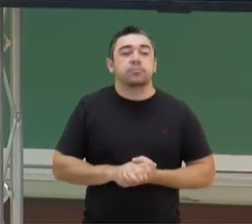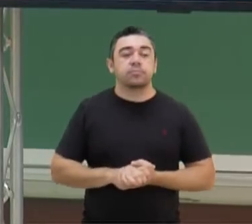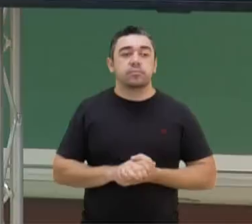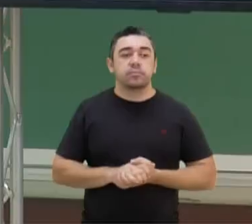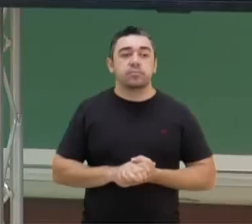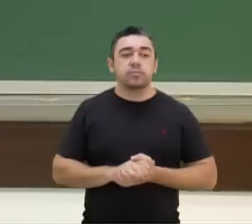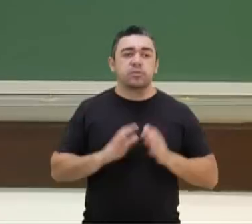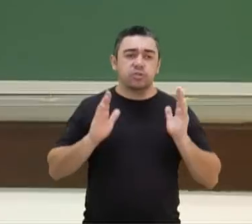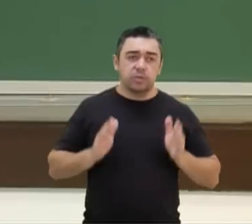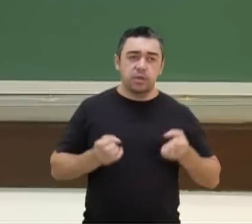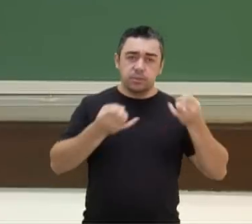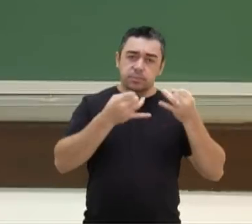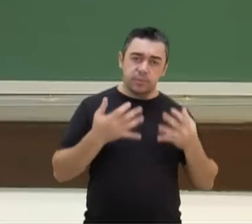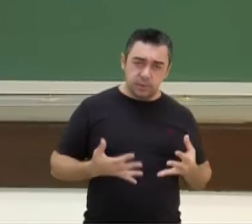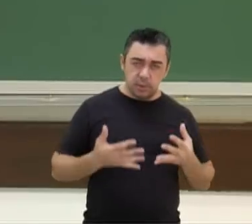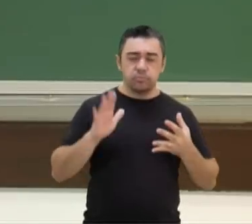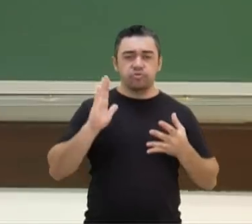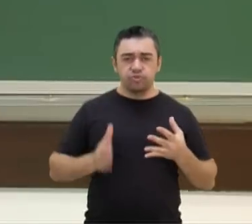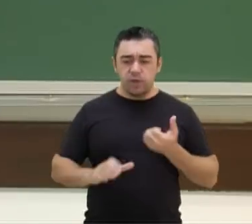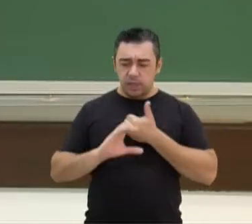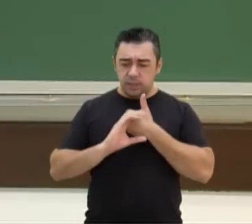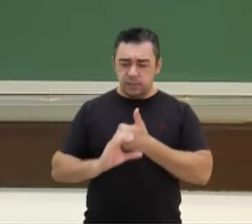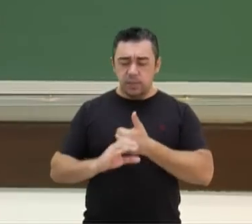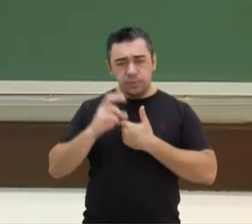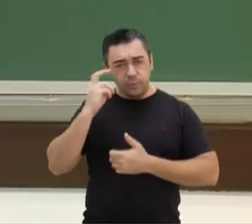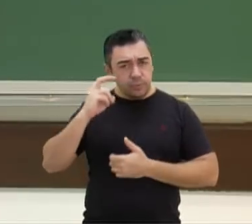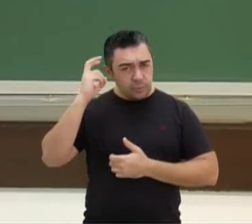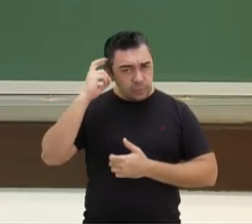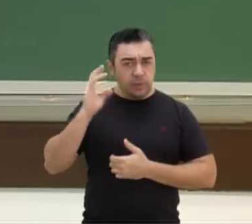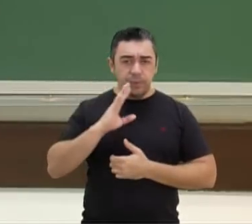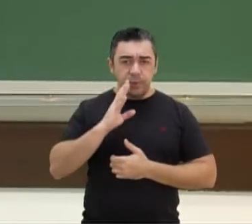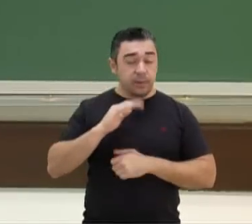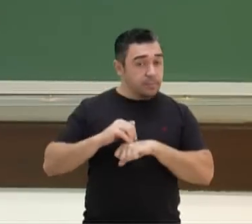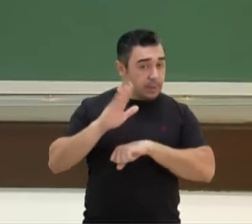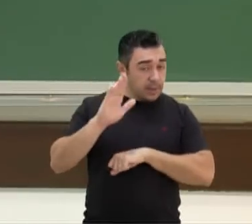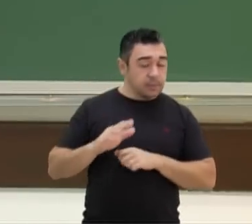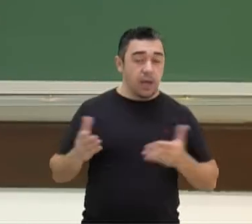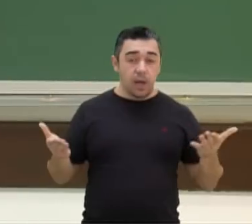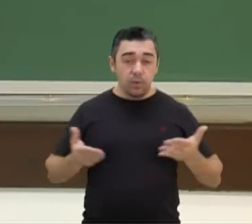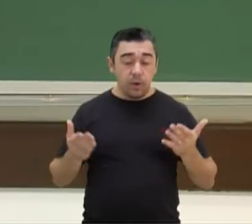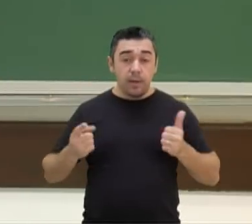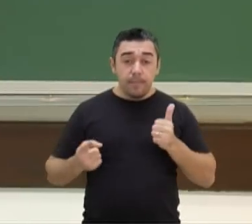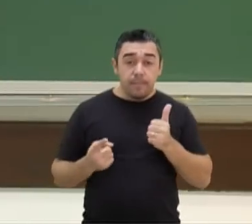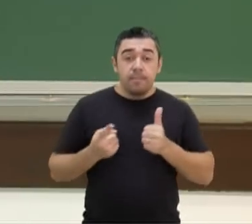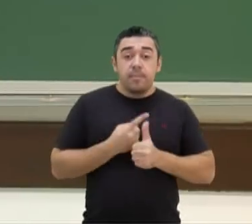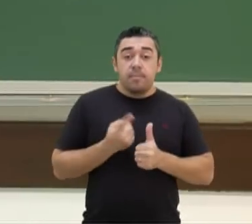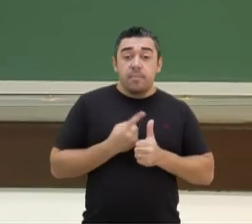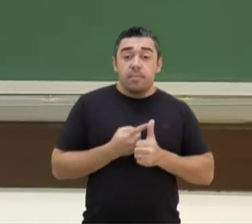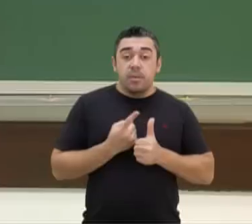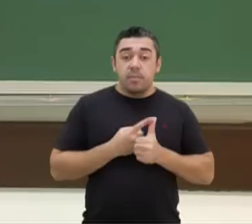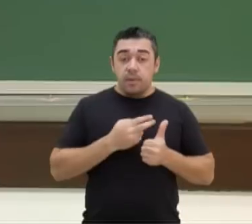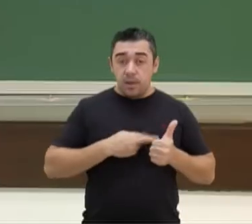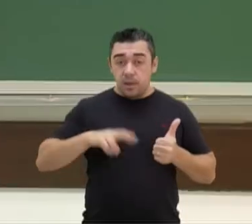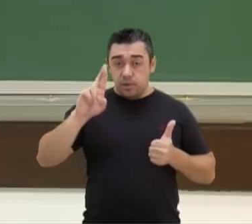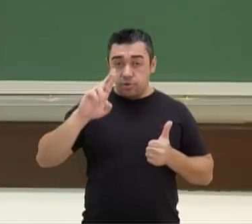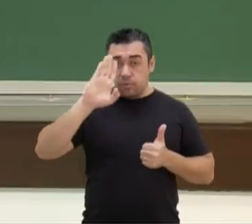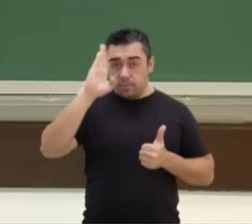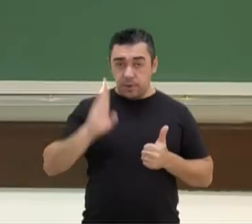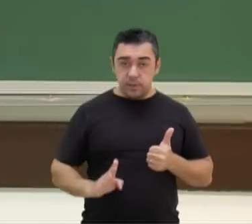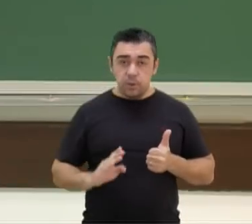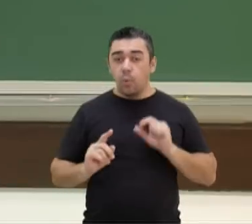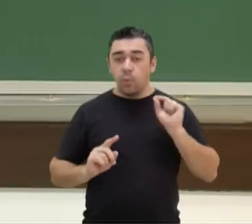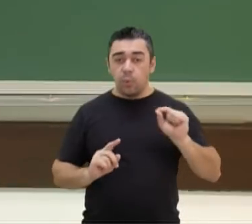Então falamos aqui da religião cristã, que é a nossa cultura, aquilo que a gente mais conhece. Vamos falar da primeira religião no Brasil, as